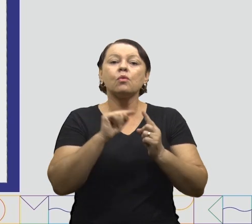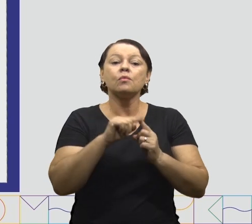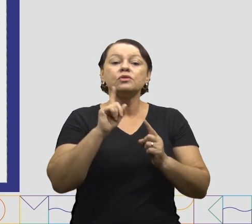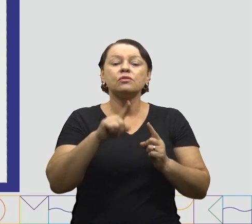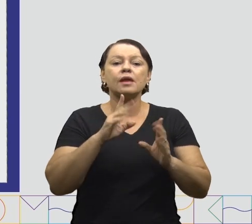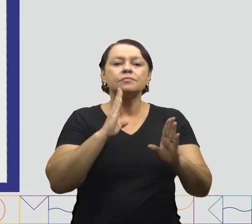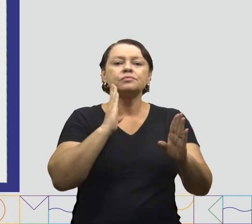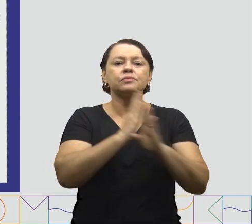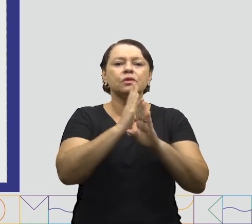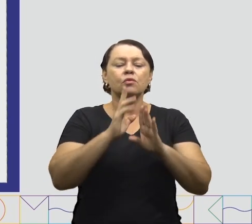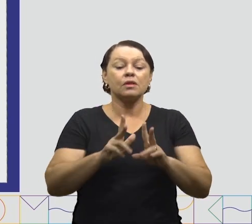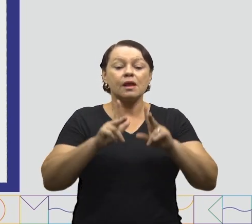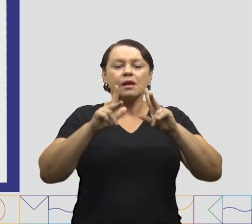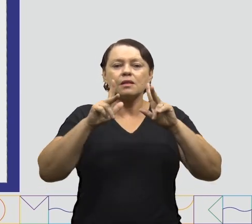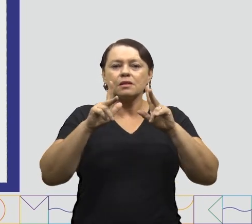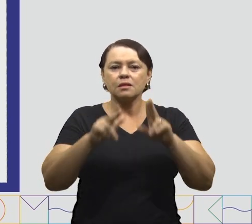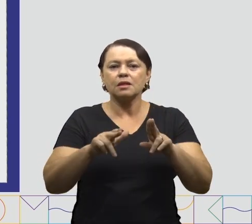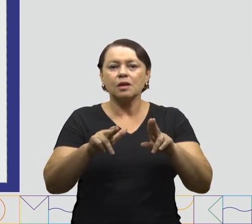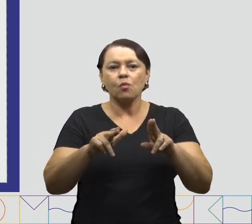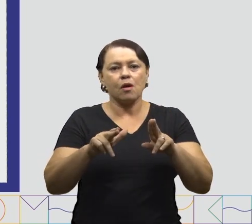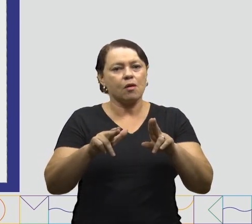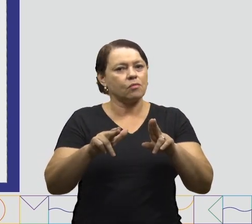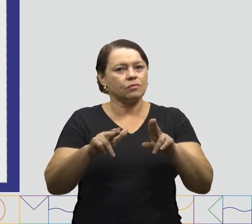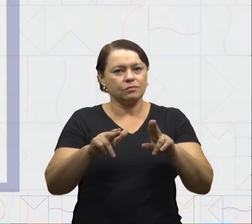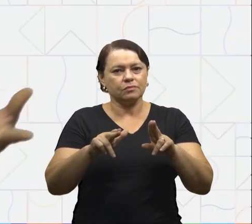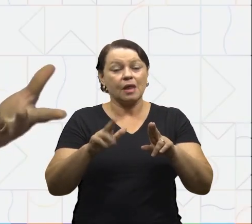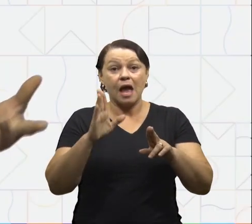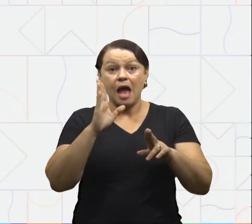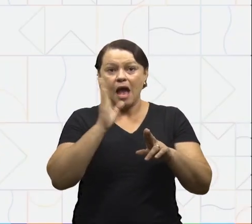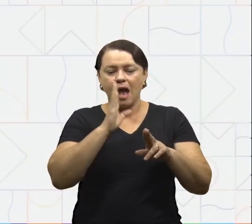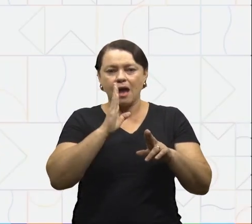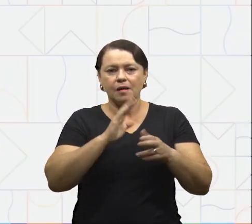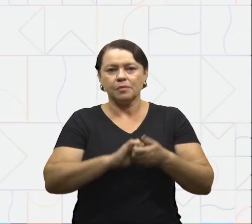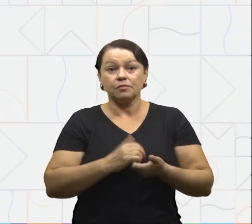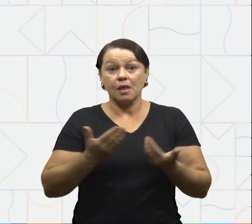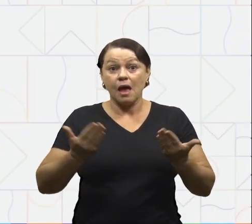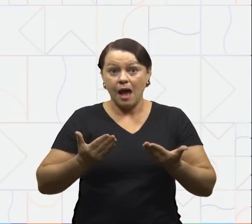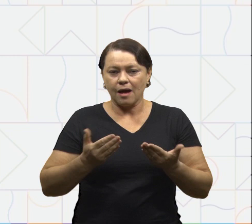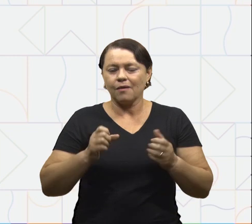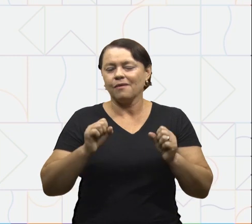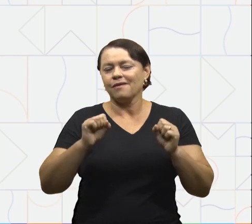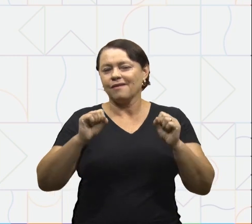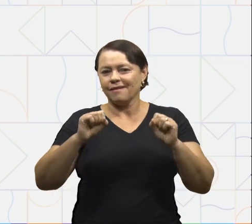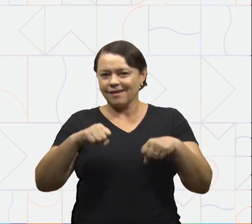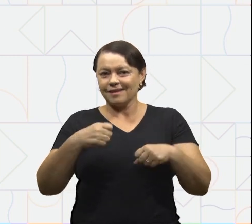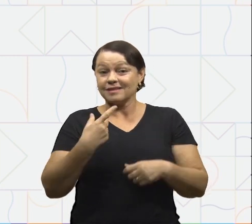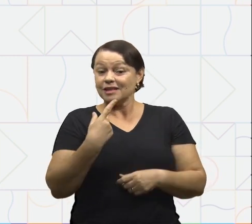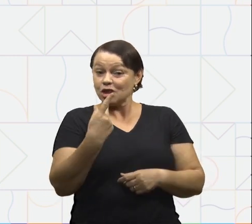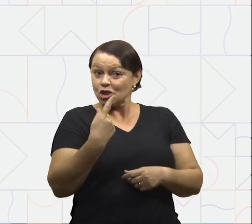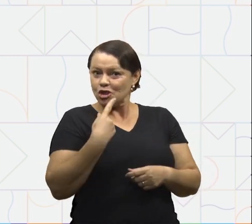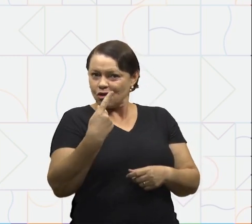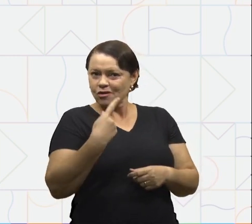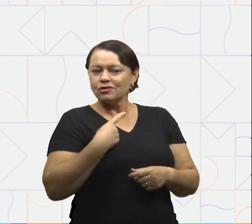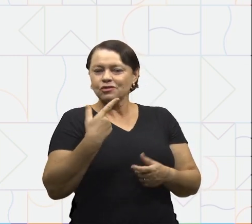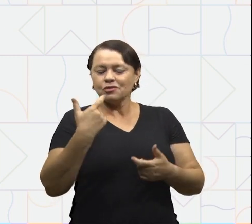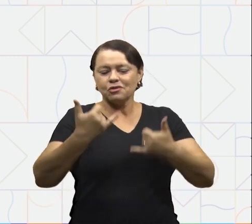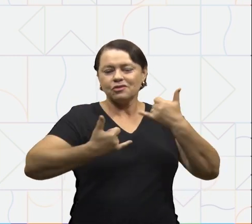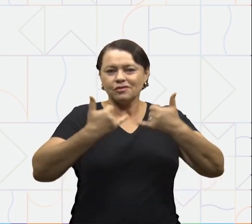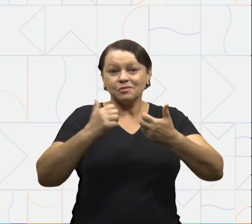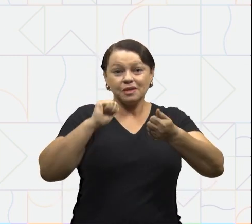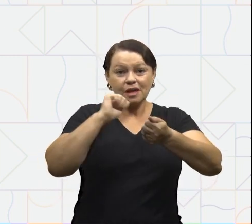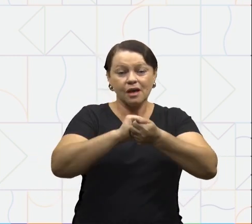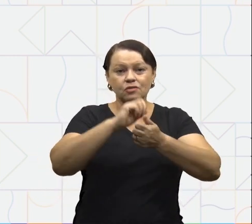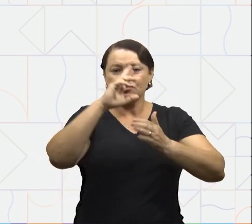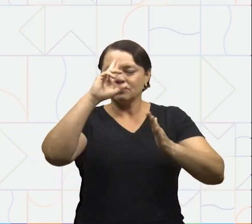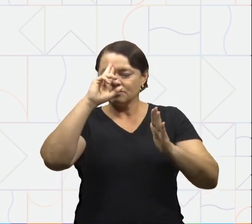é identificar todos os pares no menor tempo possível. Agora sim, vamos jogar juntos, mas dessa vez vamos respeitar